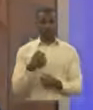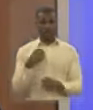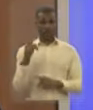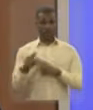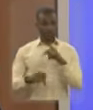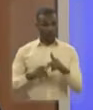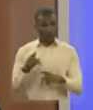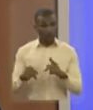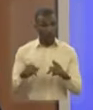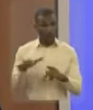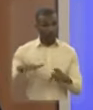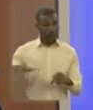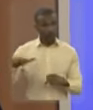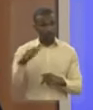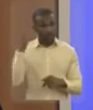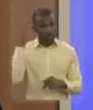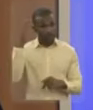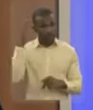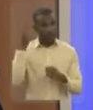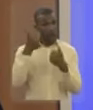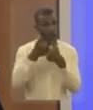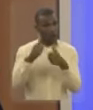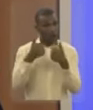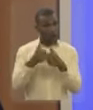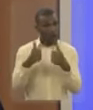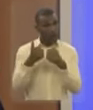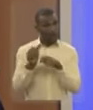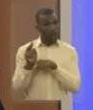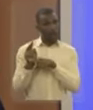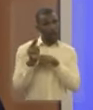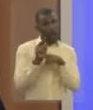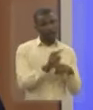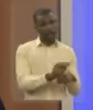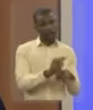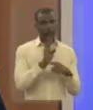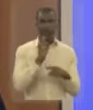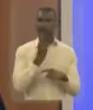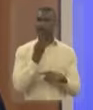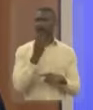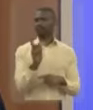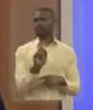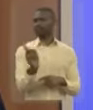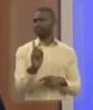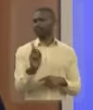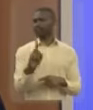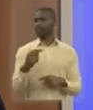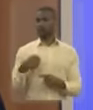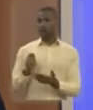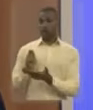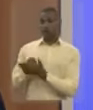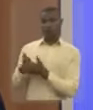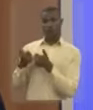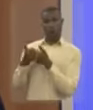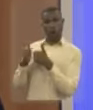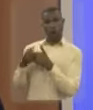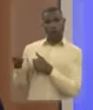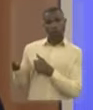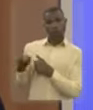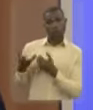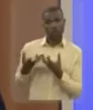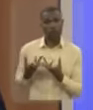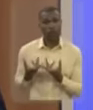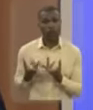população de Santo André para andar em ônibus emprestado de Mauá isso eu não faria colocaria ônibus novo ônibus com